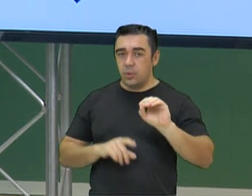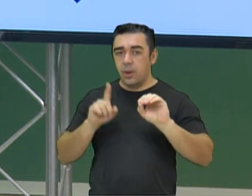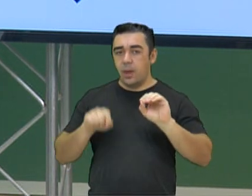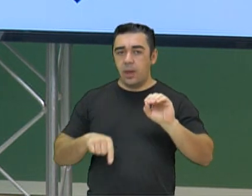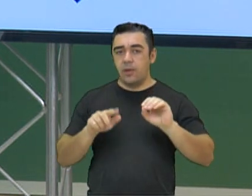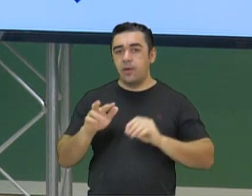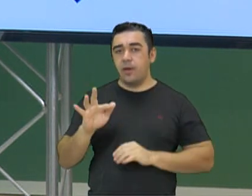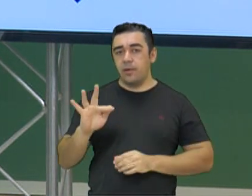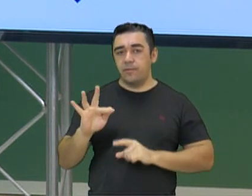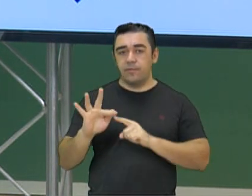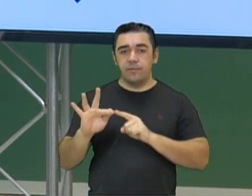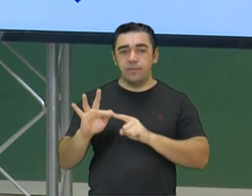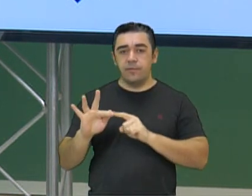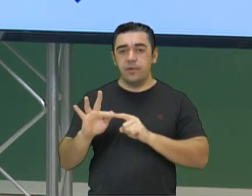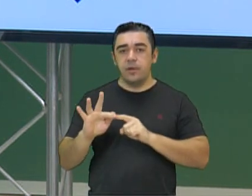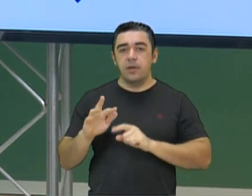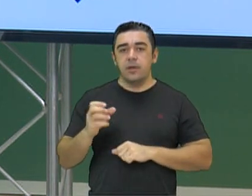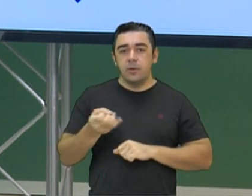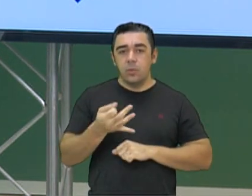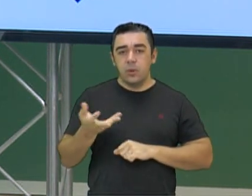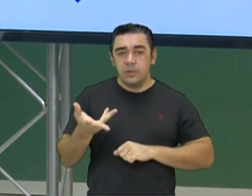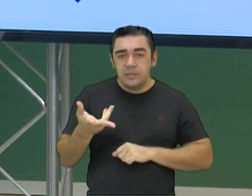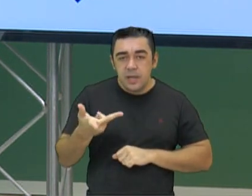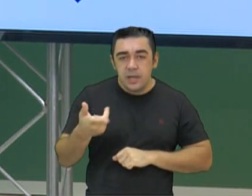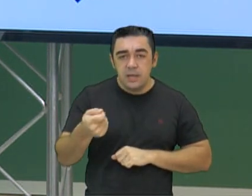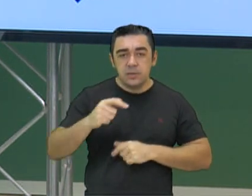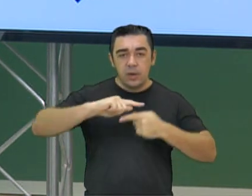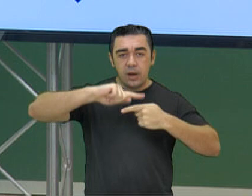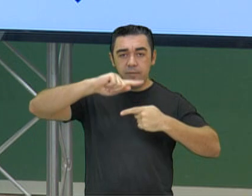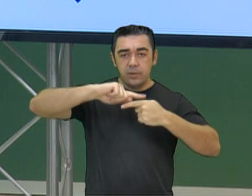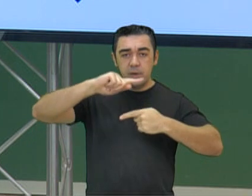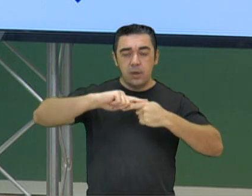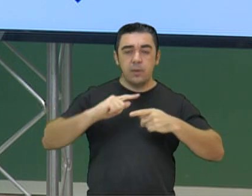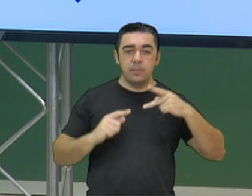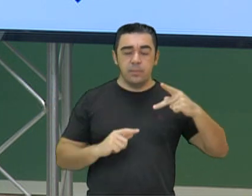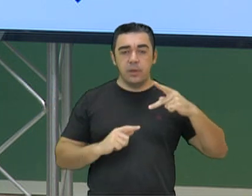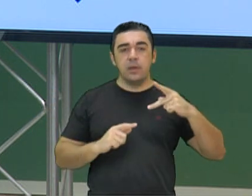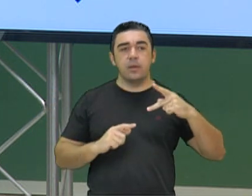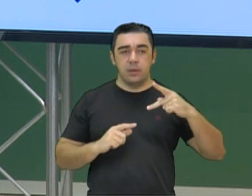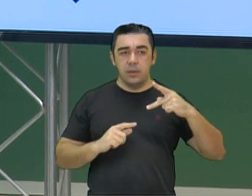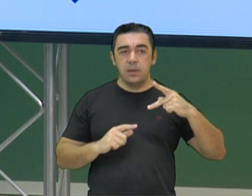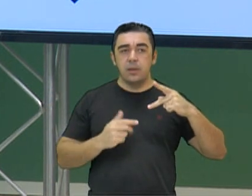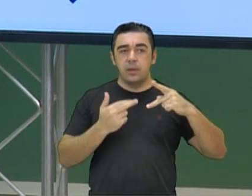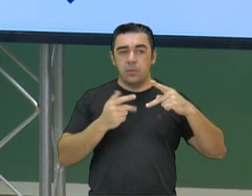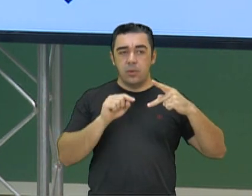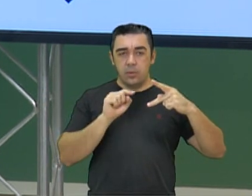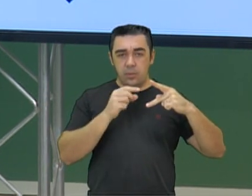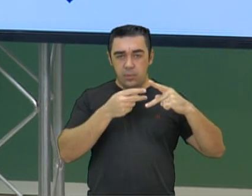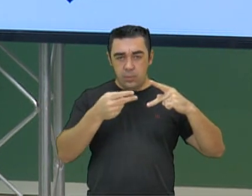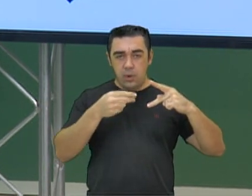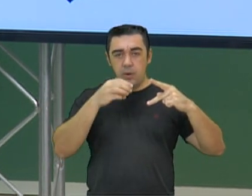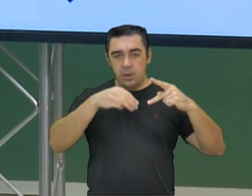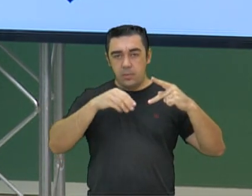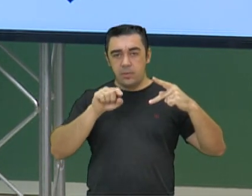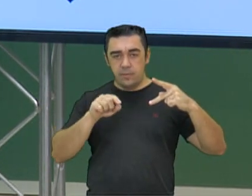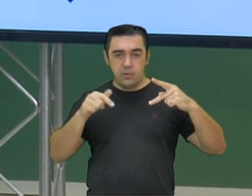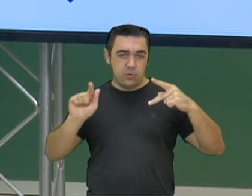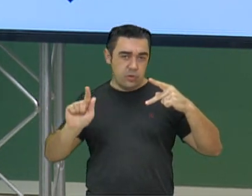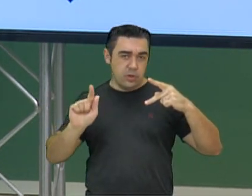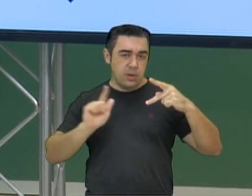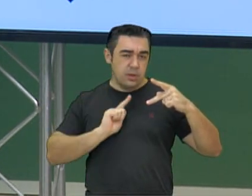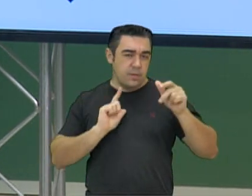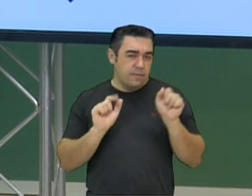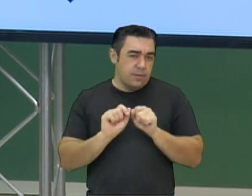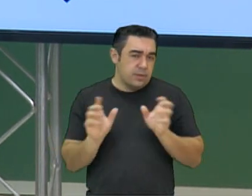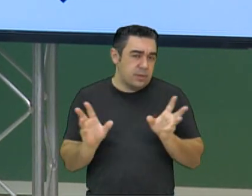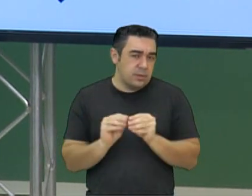Força associada à aceleração gravitacional. P igual em vez de G. Vou falar uma